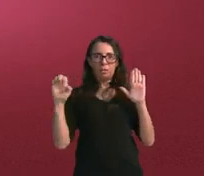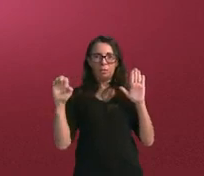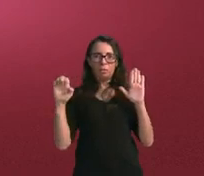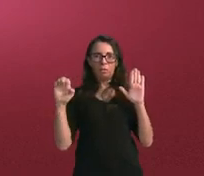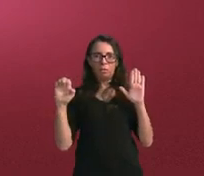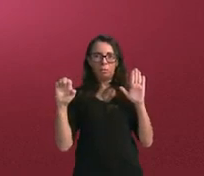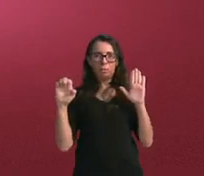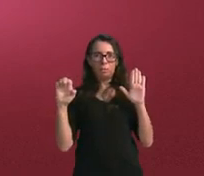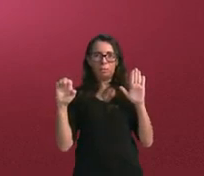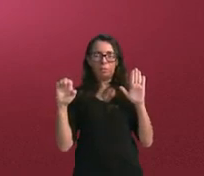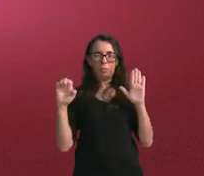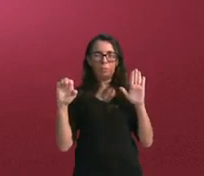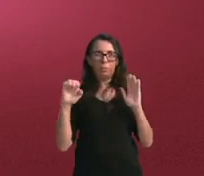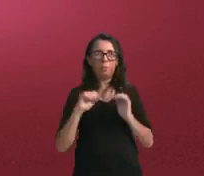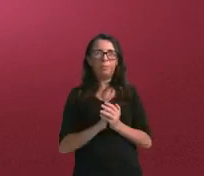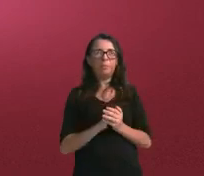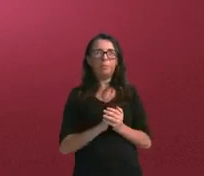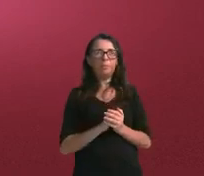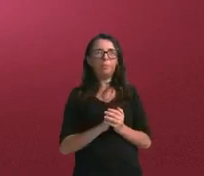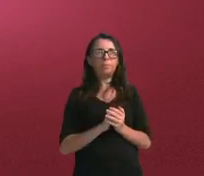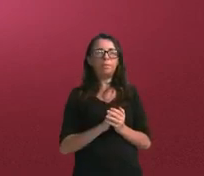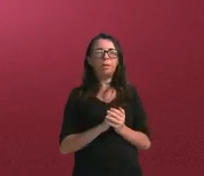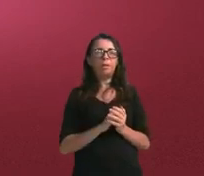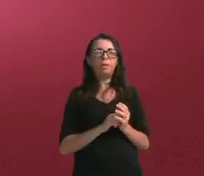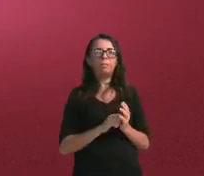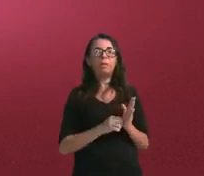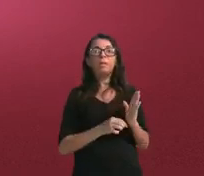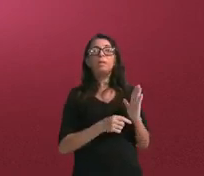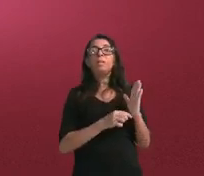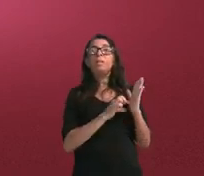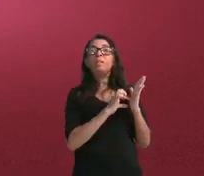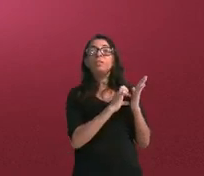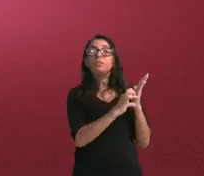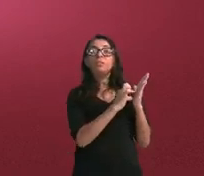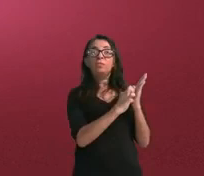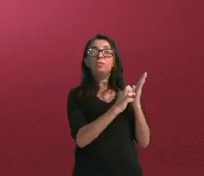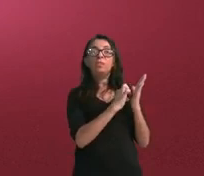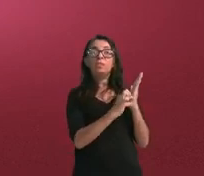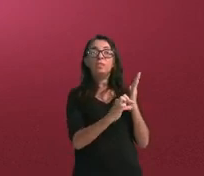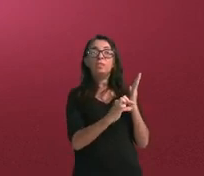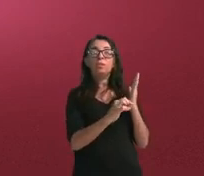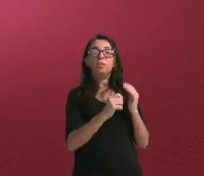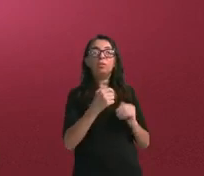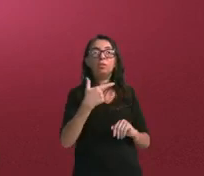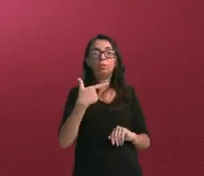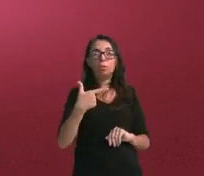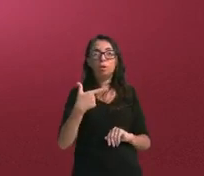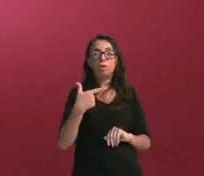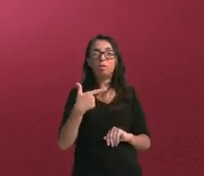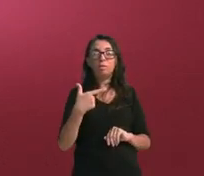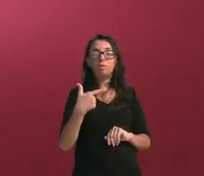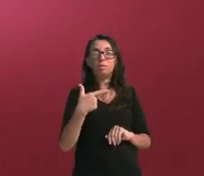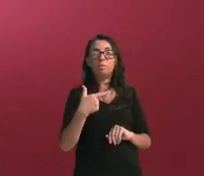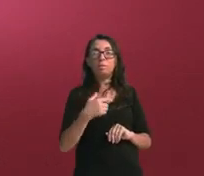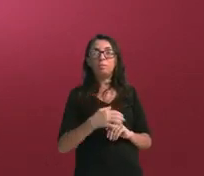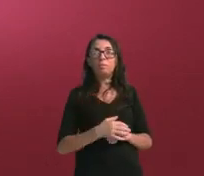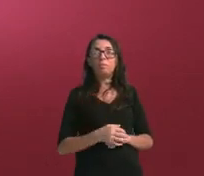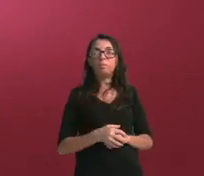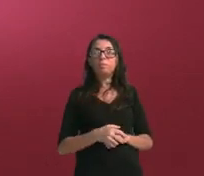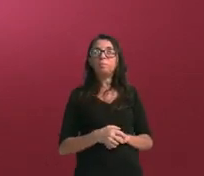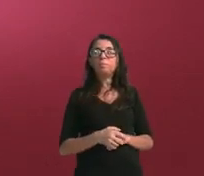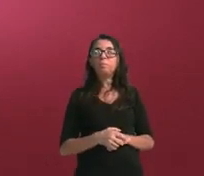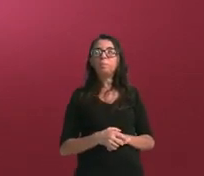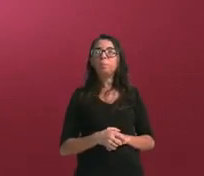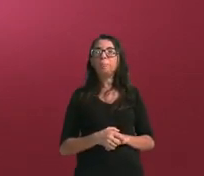ler agora o versículo 2 e a gente vai tentar responder uma pergunta aqui que nós aqui programamos,